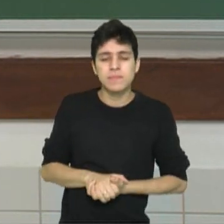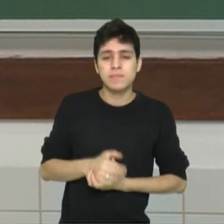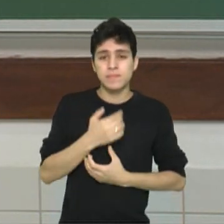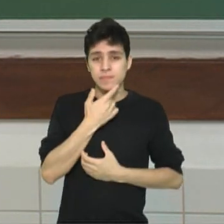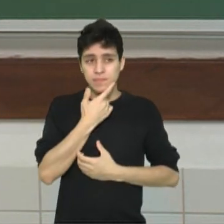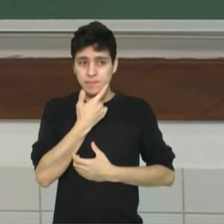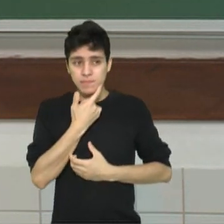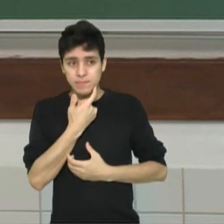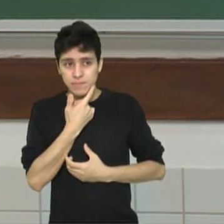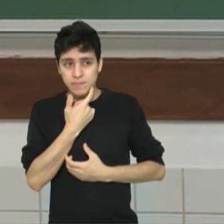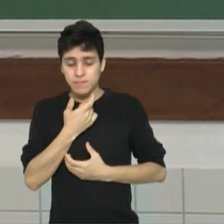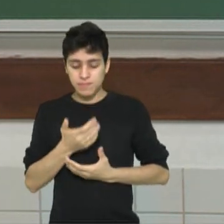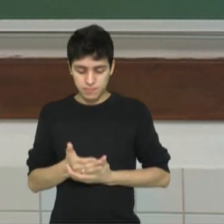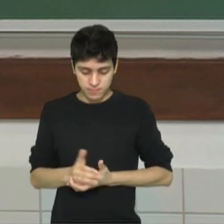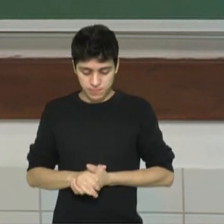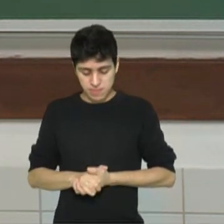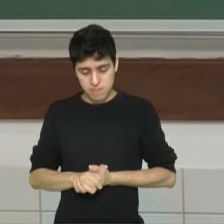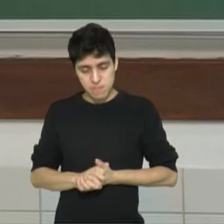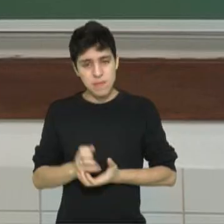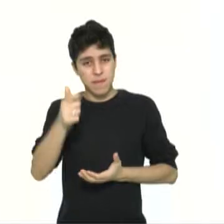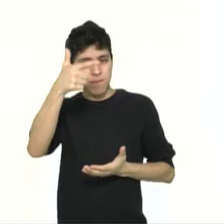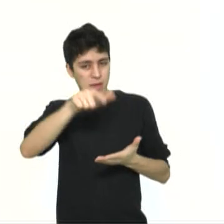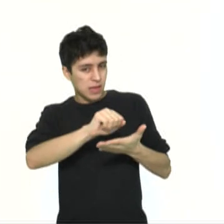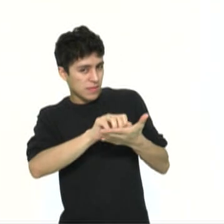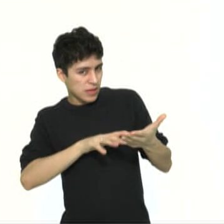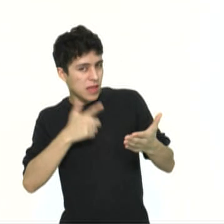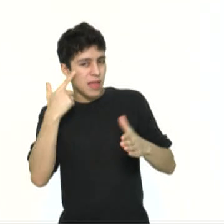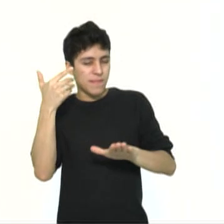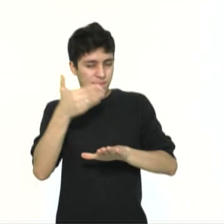Mais um exercício aqui para praticar. Em